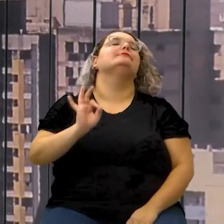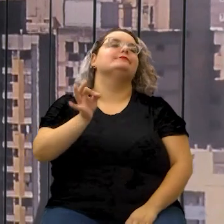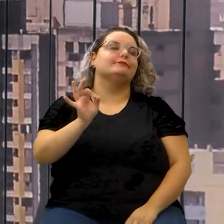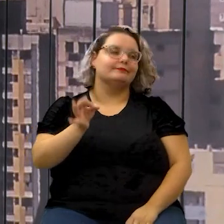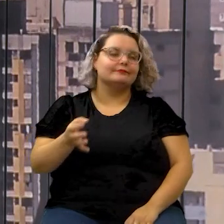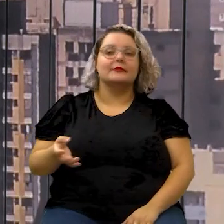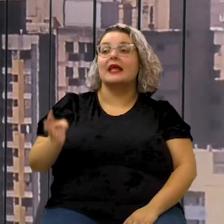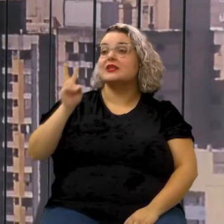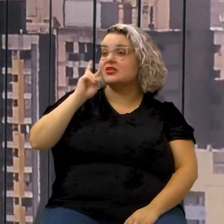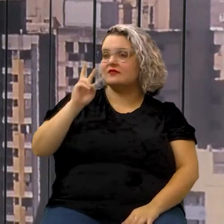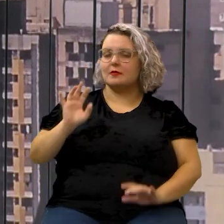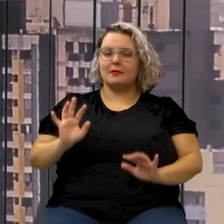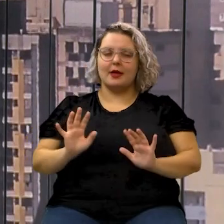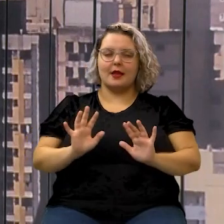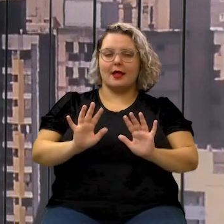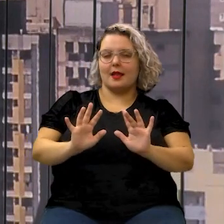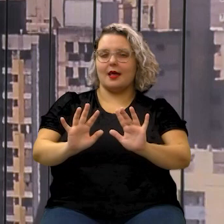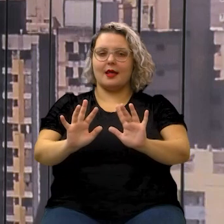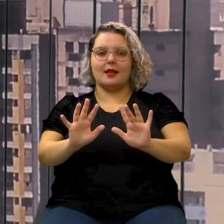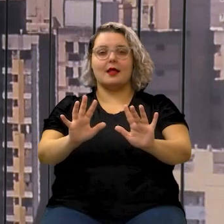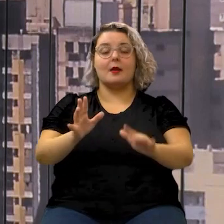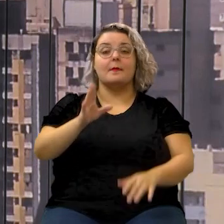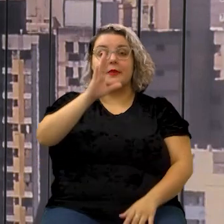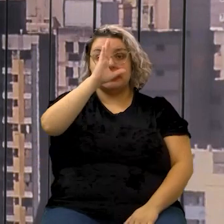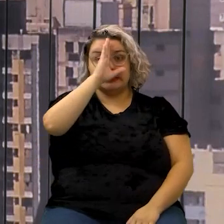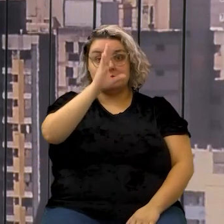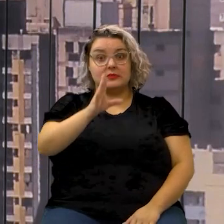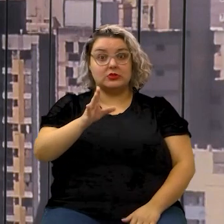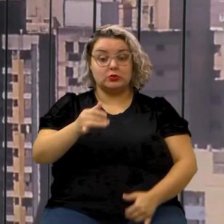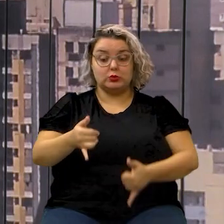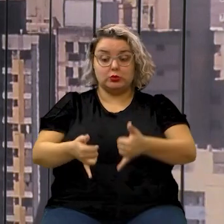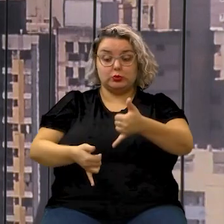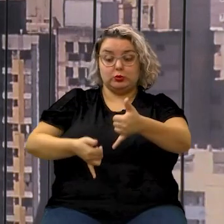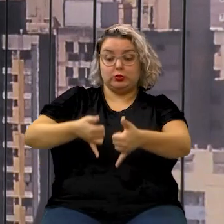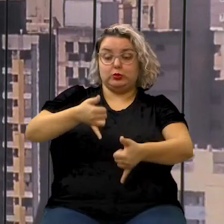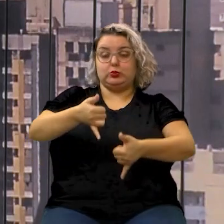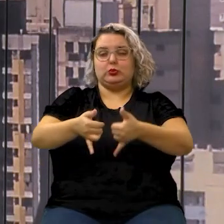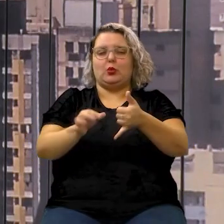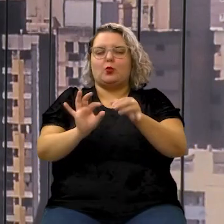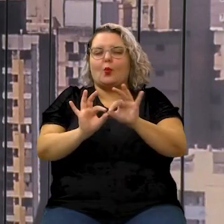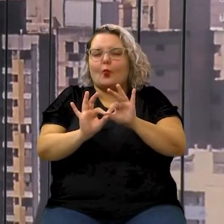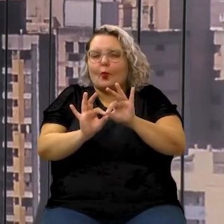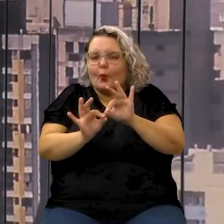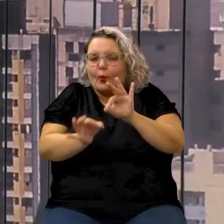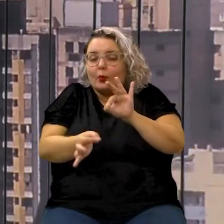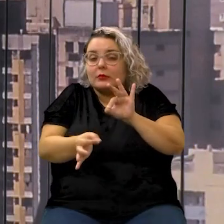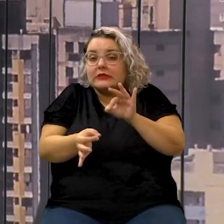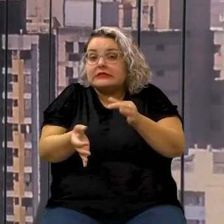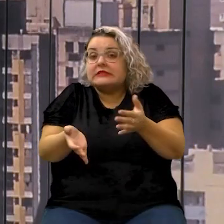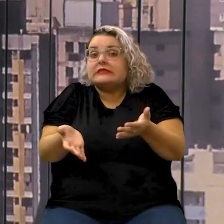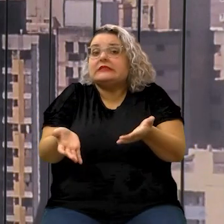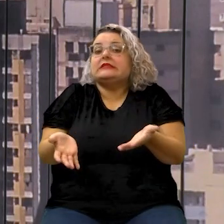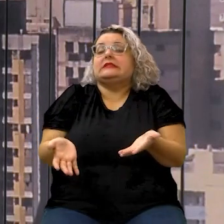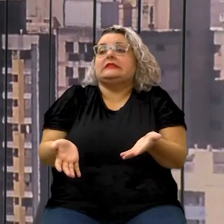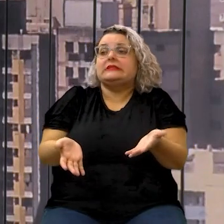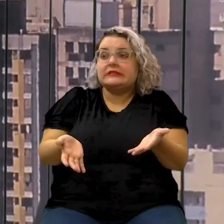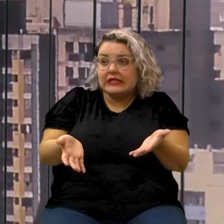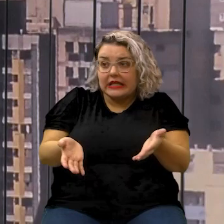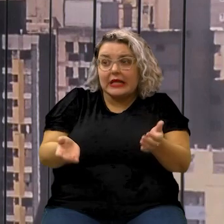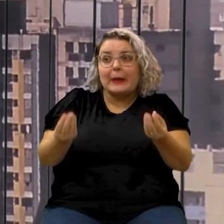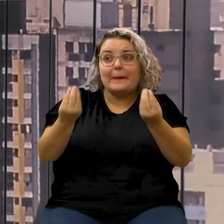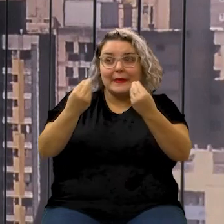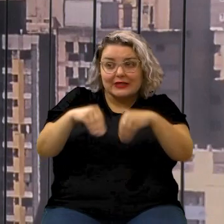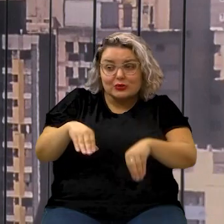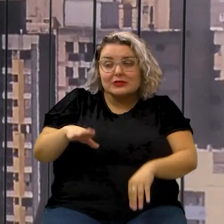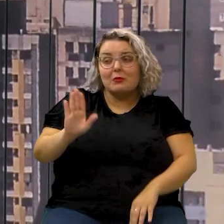muito bonito. A gente vê nos desfiles, principalmente, é aquele salto mais alto e fino. E aí, esse salto